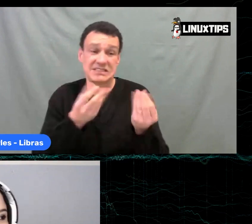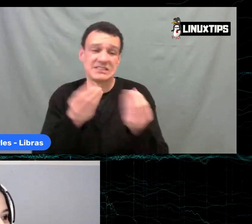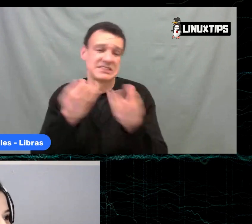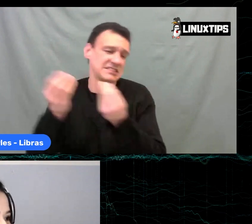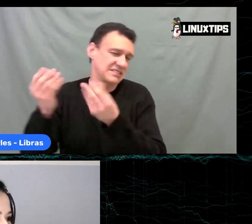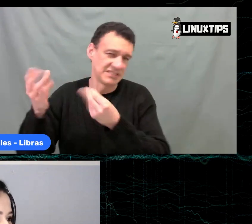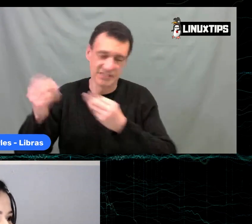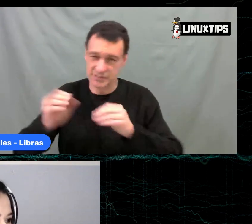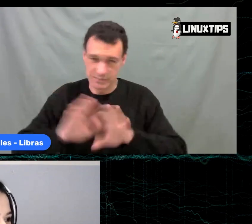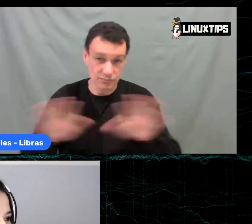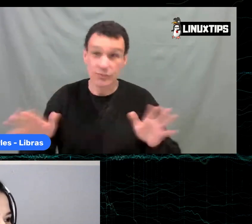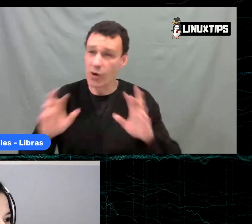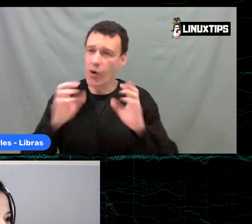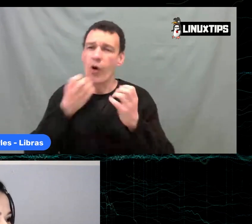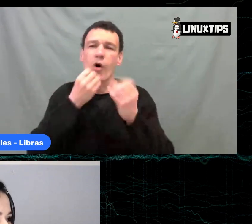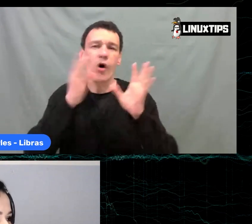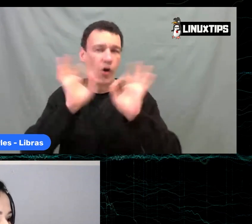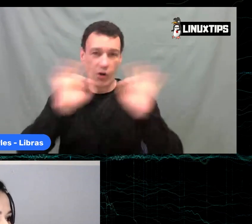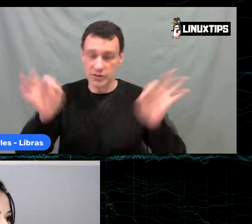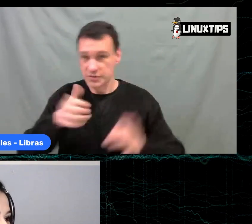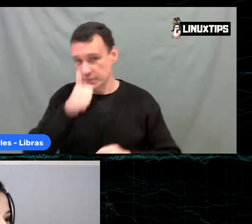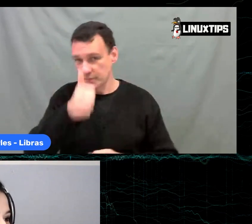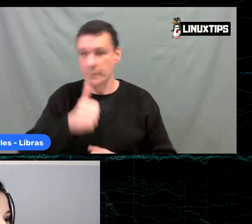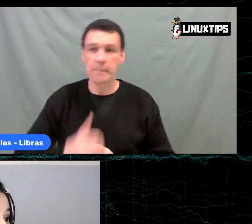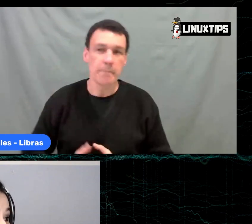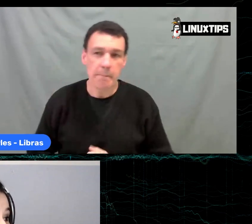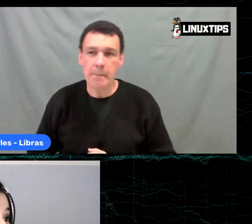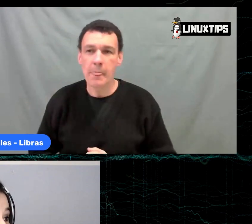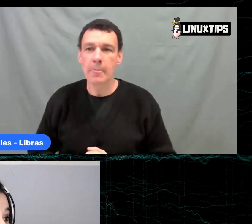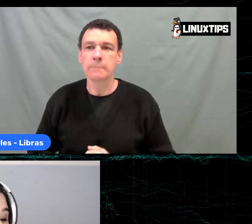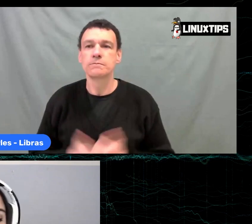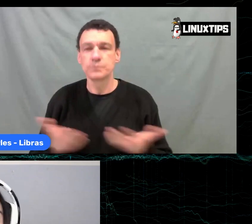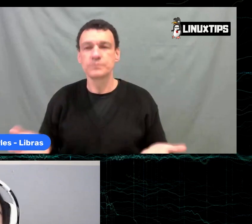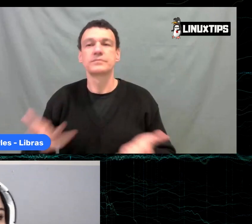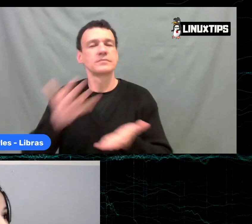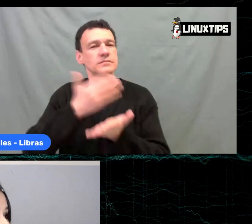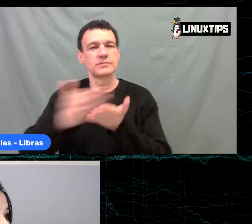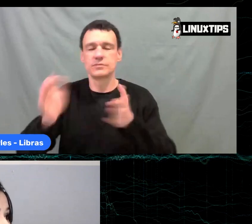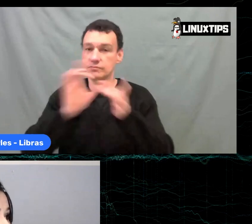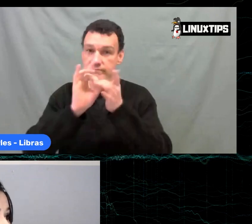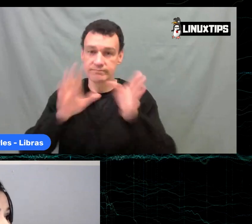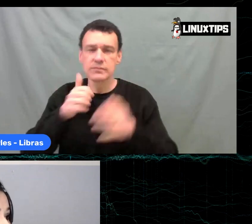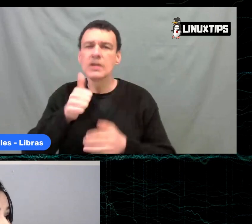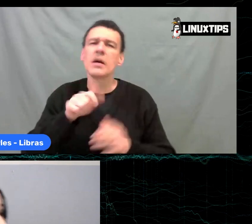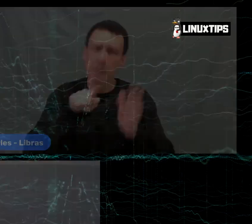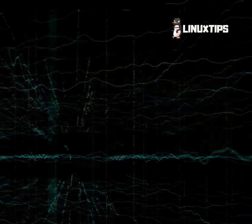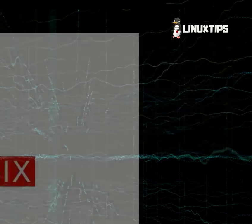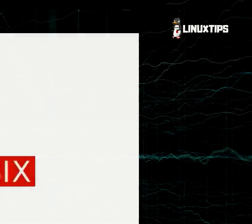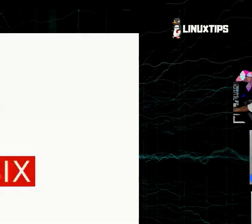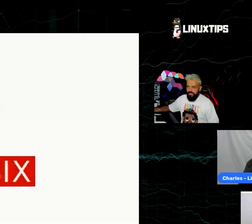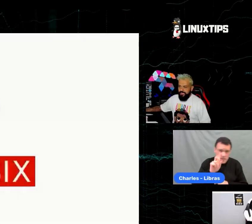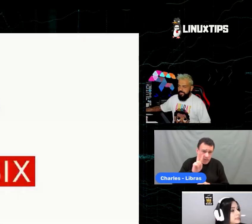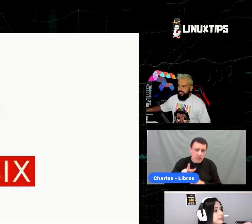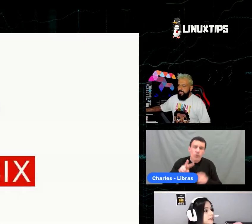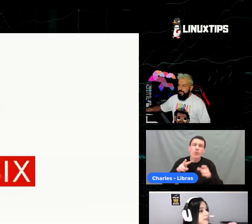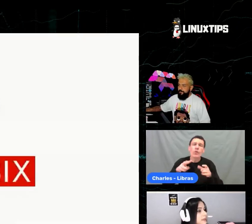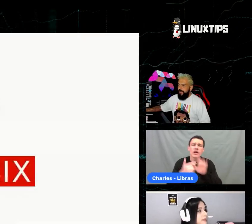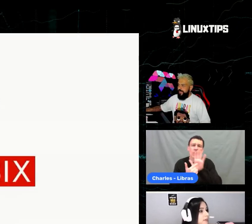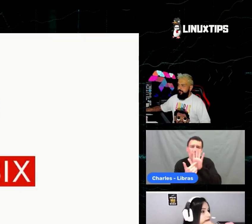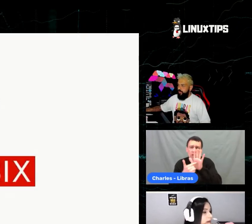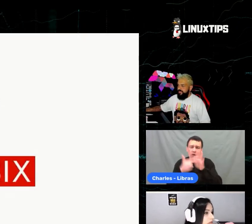sensacional demais. Paty, o palco é seu. Você viu aí onde compartilha aí? Já tá tudo certinho, olha só, tá